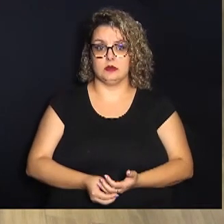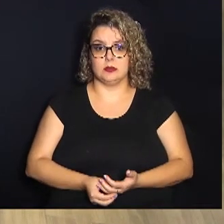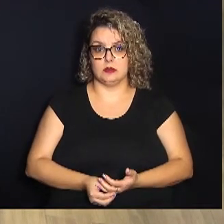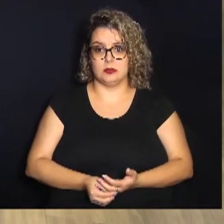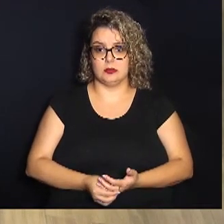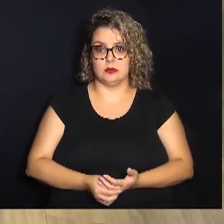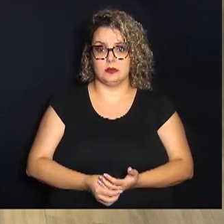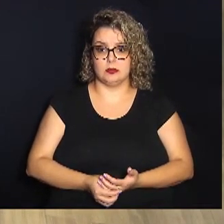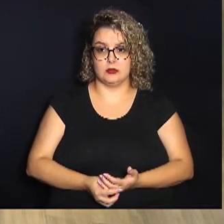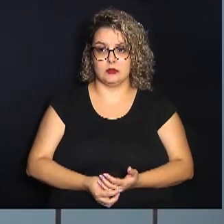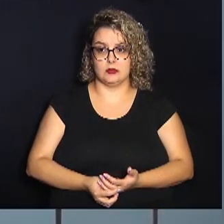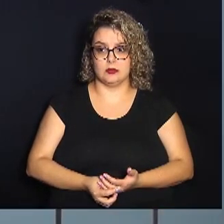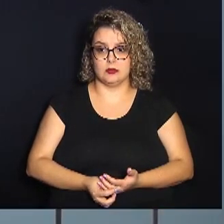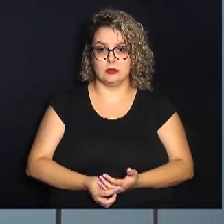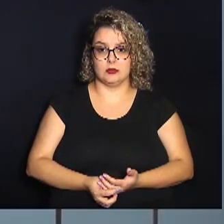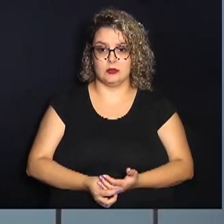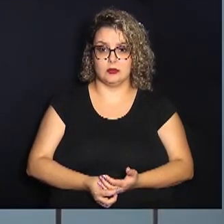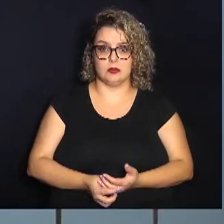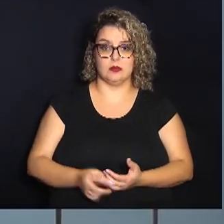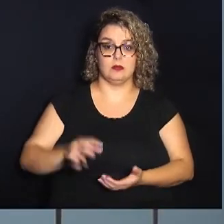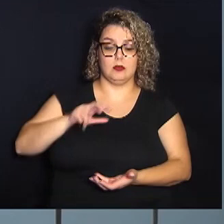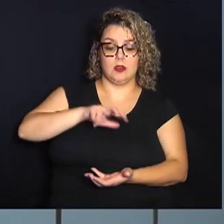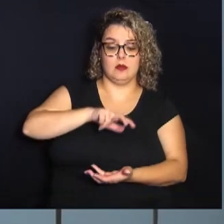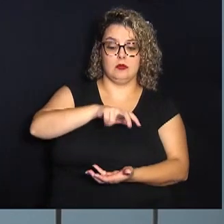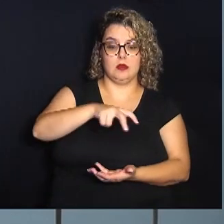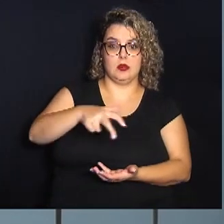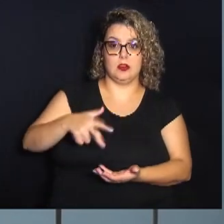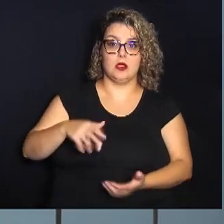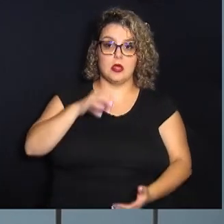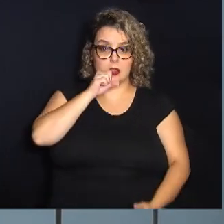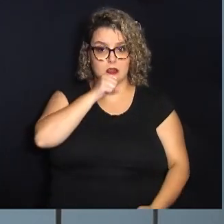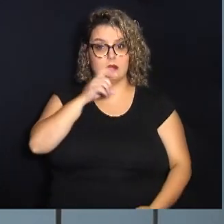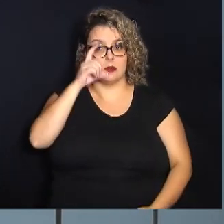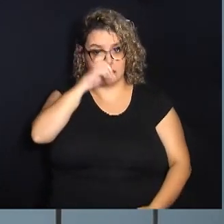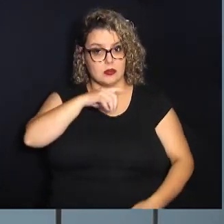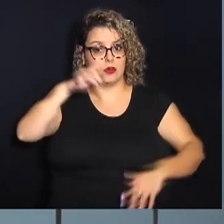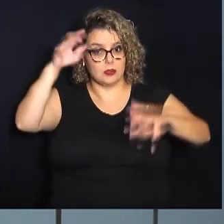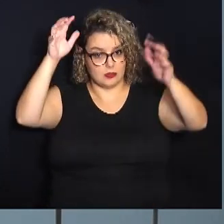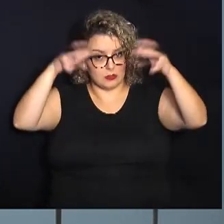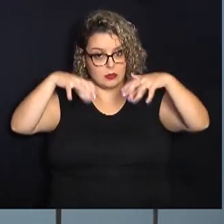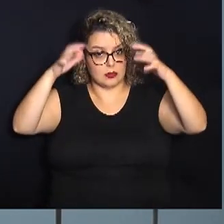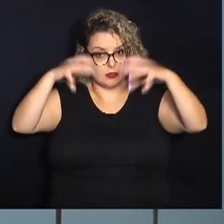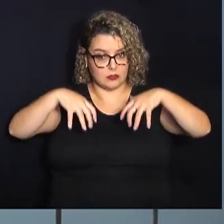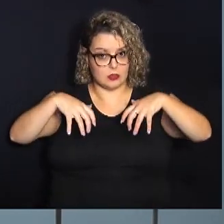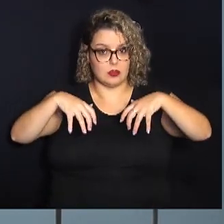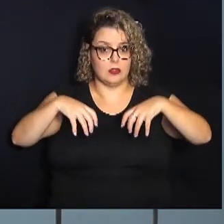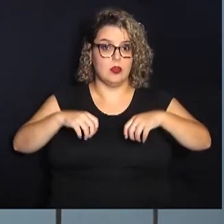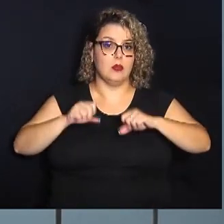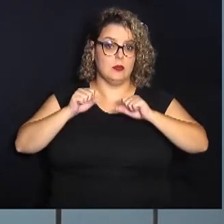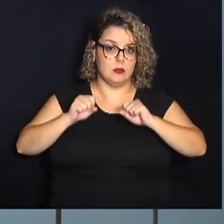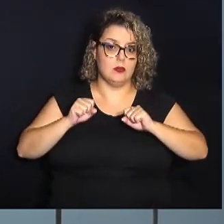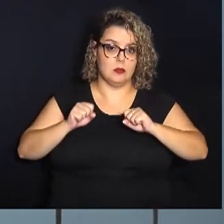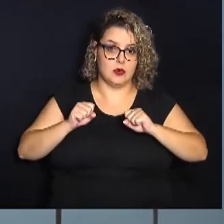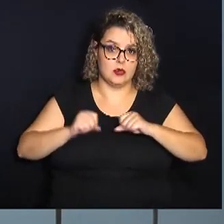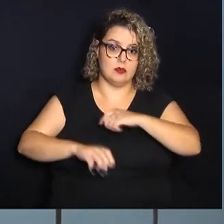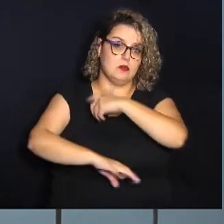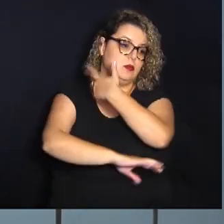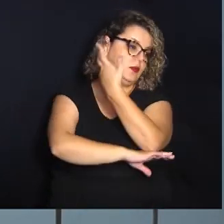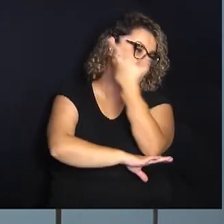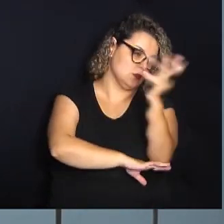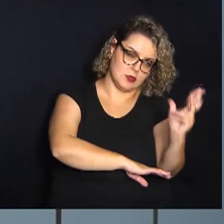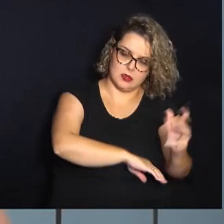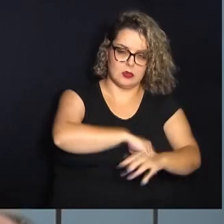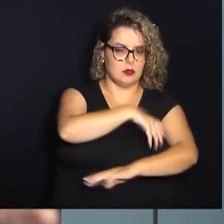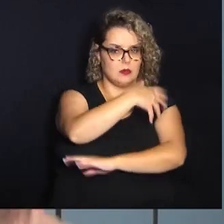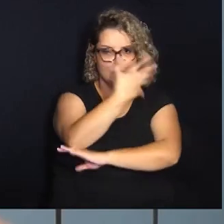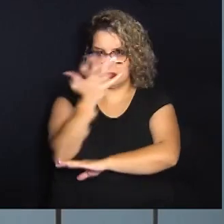o serviço meteorológico que sábado e domingo vai ter tempestade em Campinas. Provavelmente vai derrubar muitas árvores novamente,